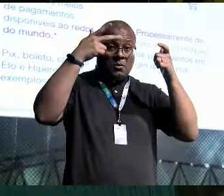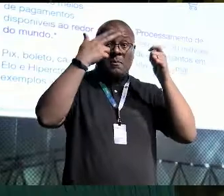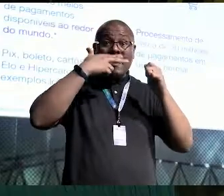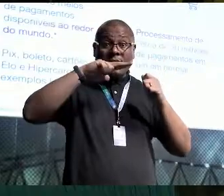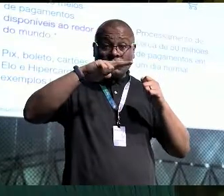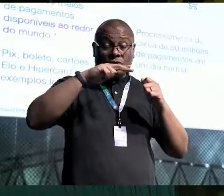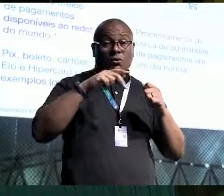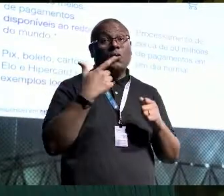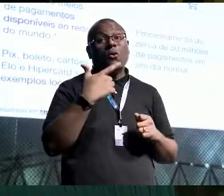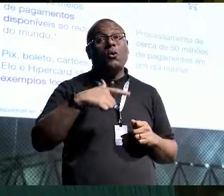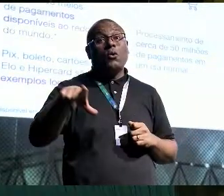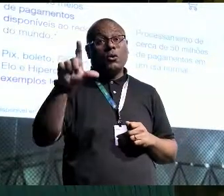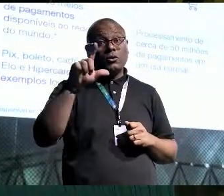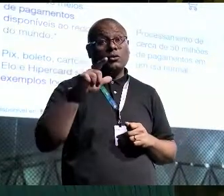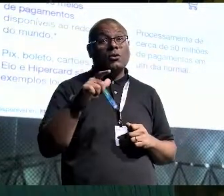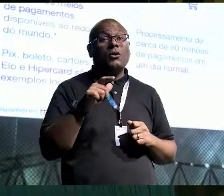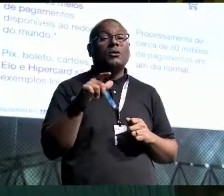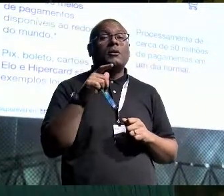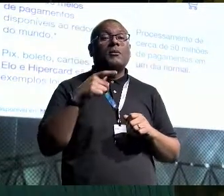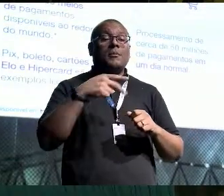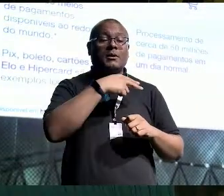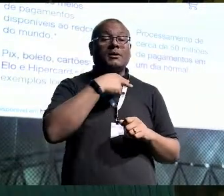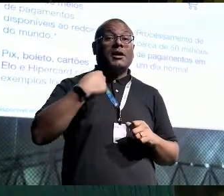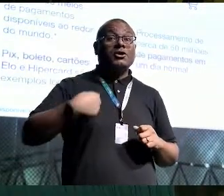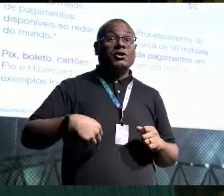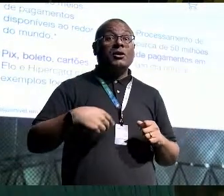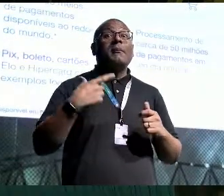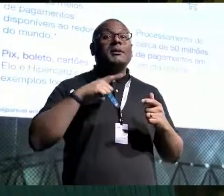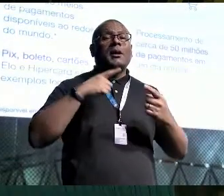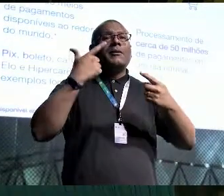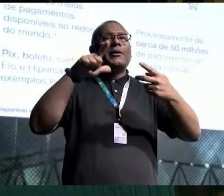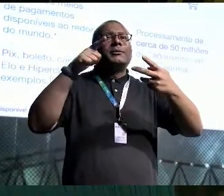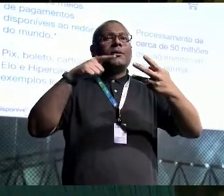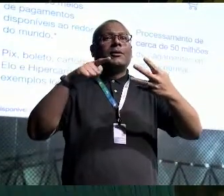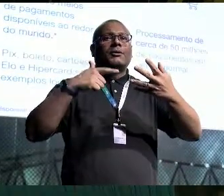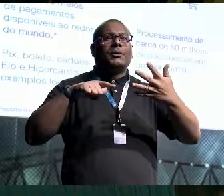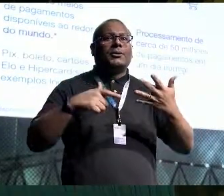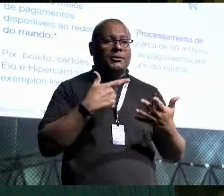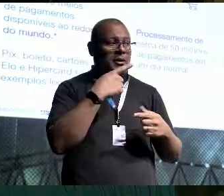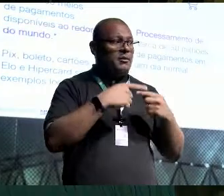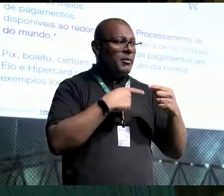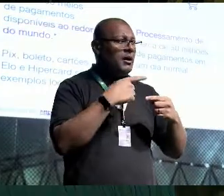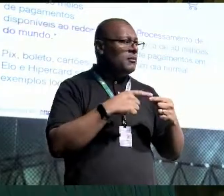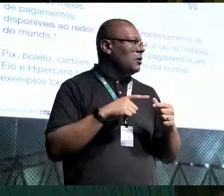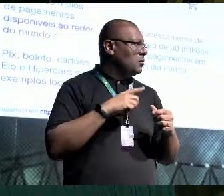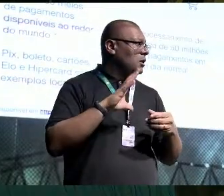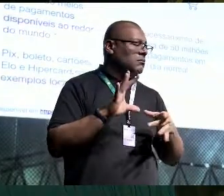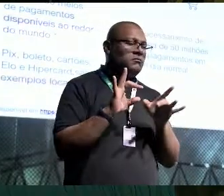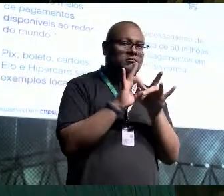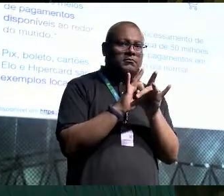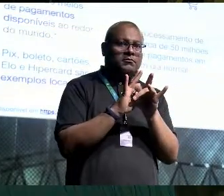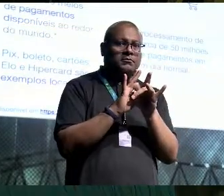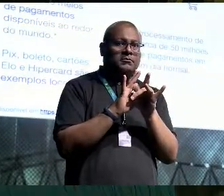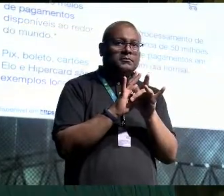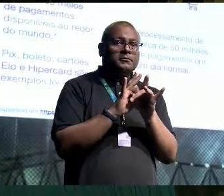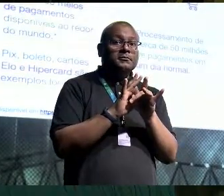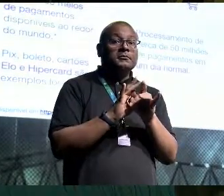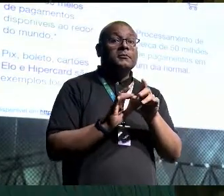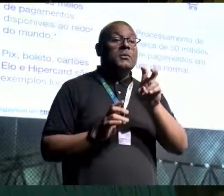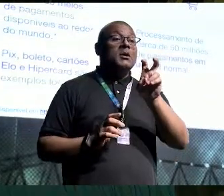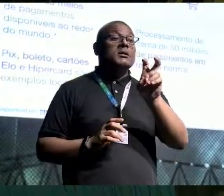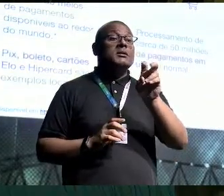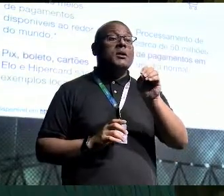Alipay e o WeChat na China, entre muitos outros. A gente consegue, com isso, processar cerca de